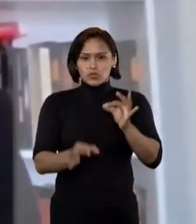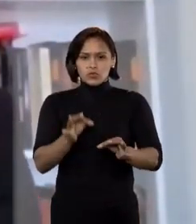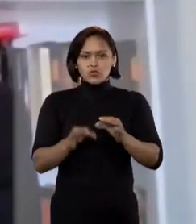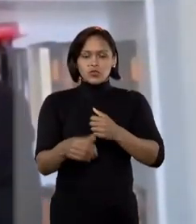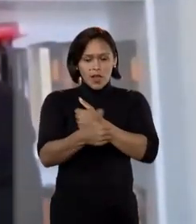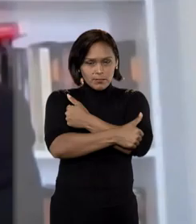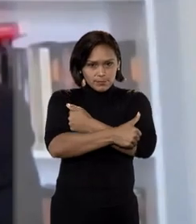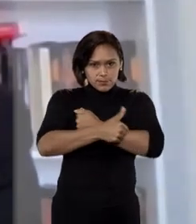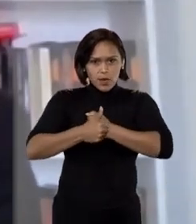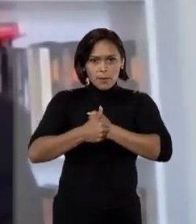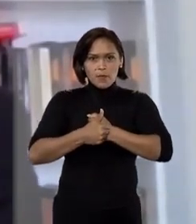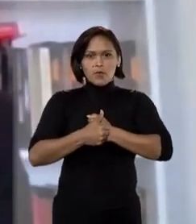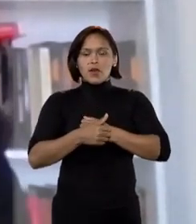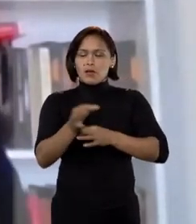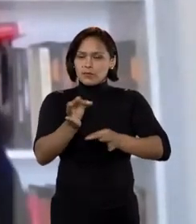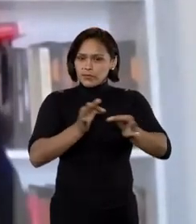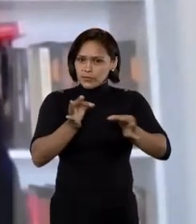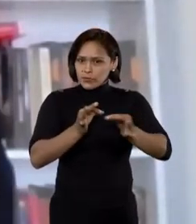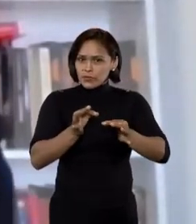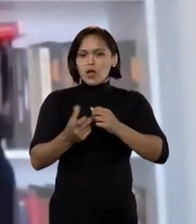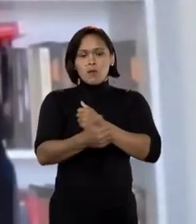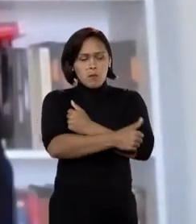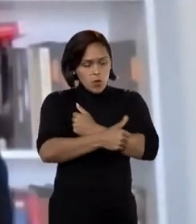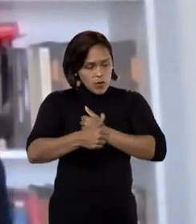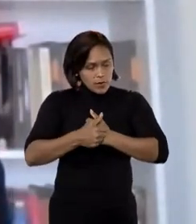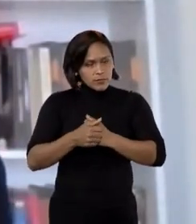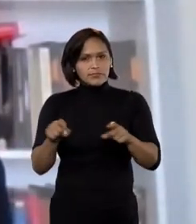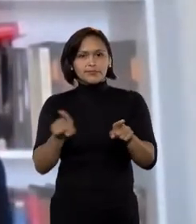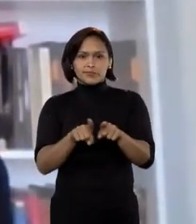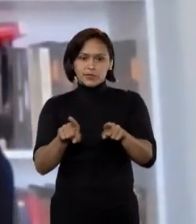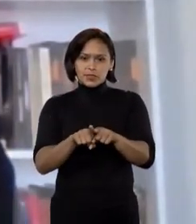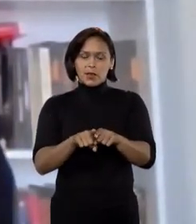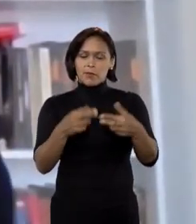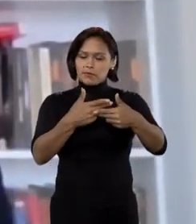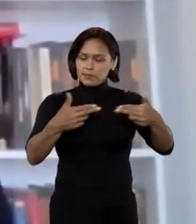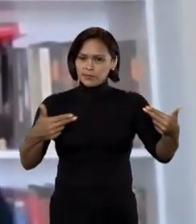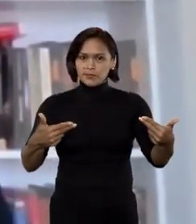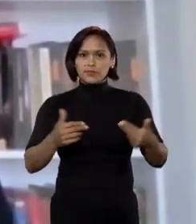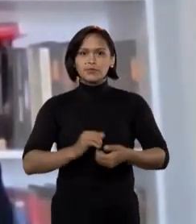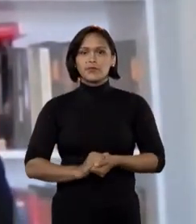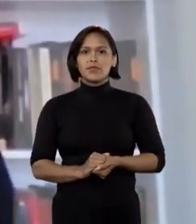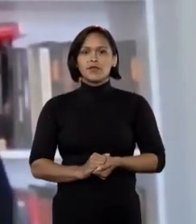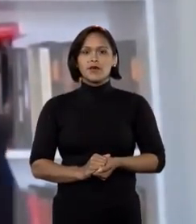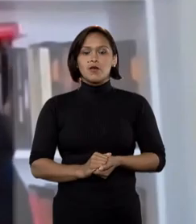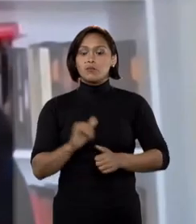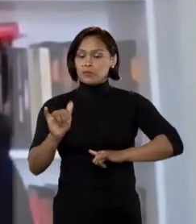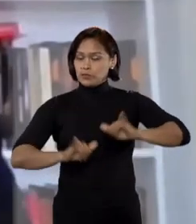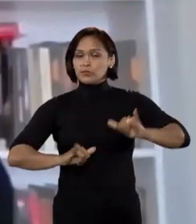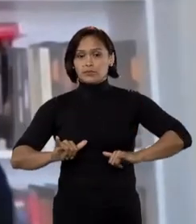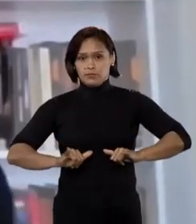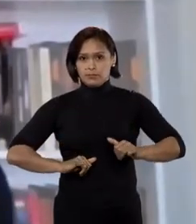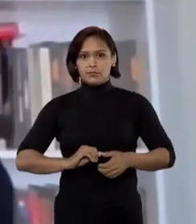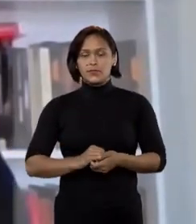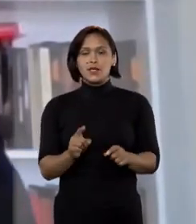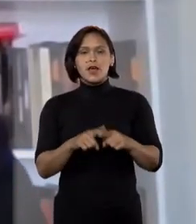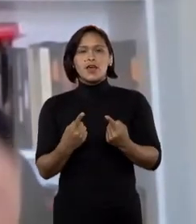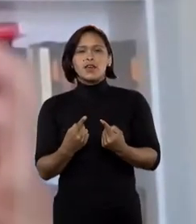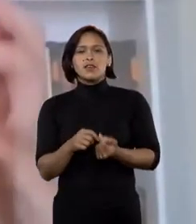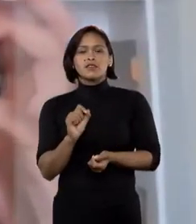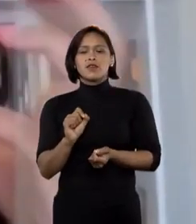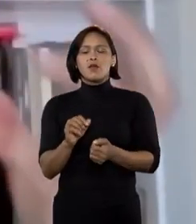os danos, a reparação pelos danos morais e materiais que ele sofre.